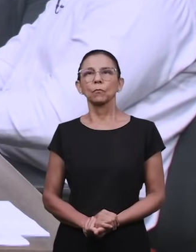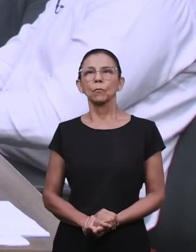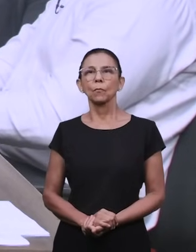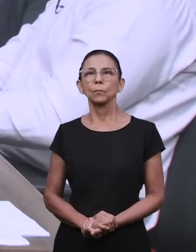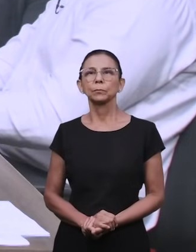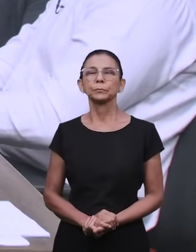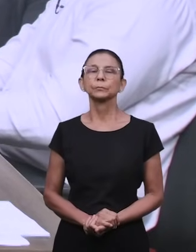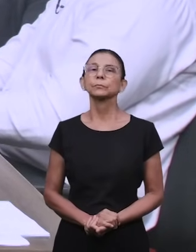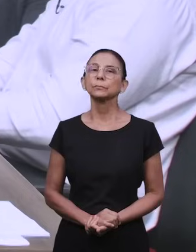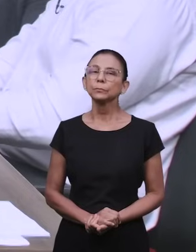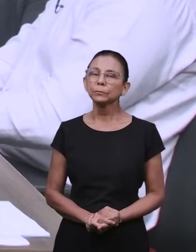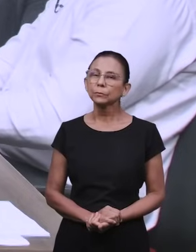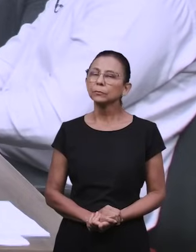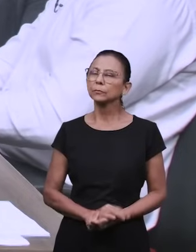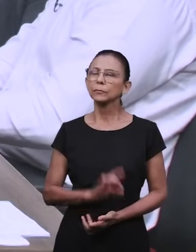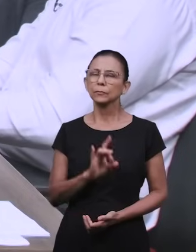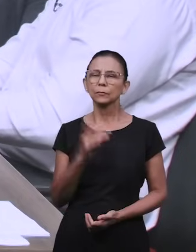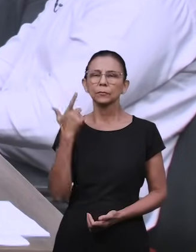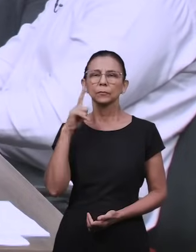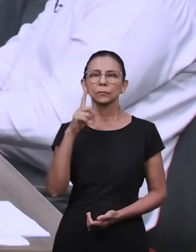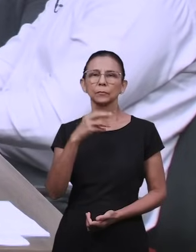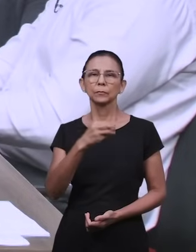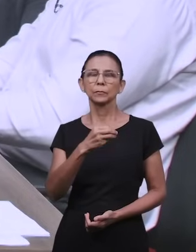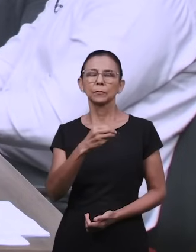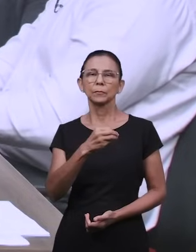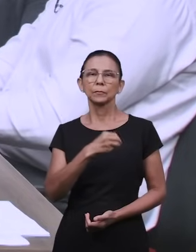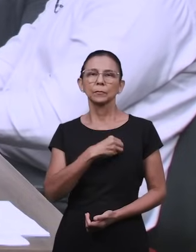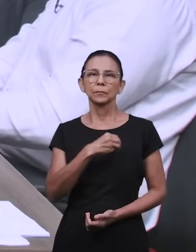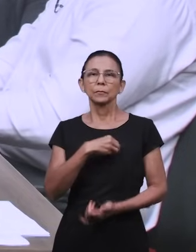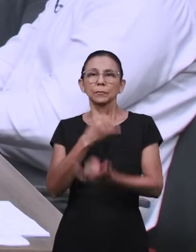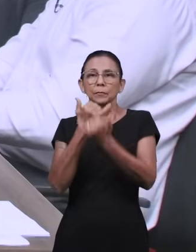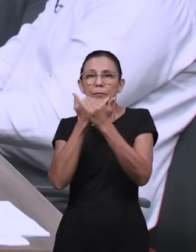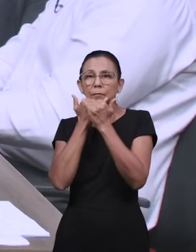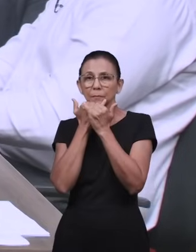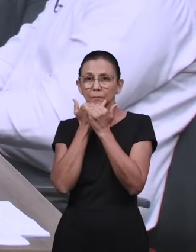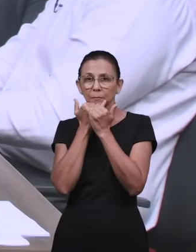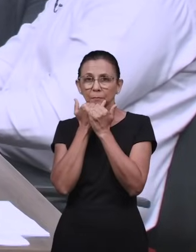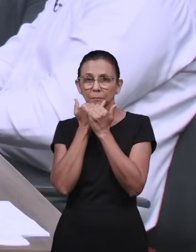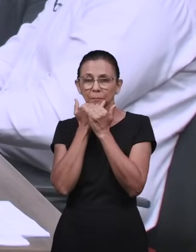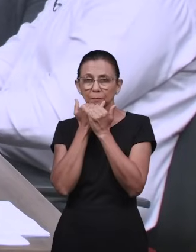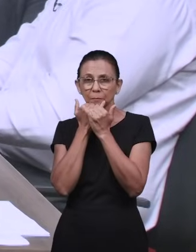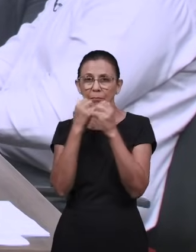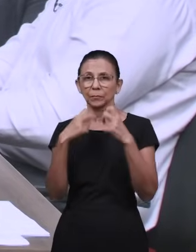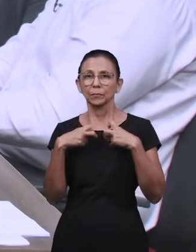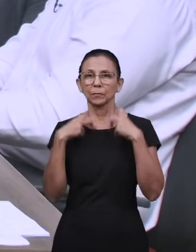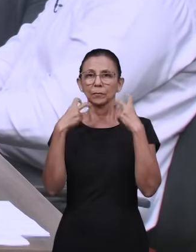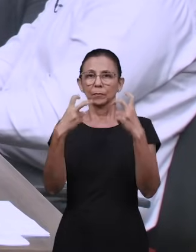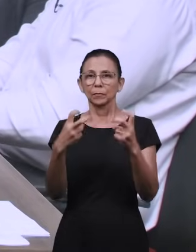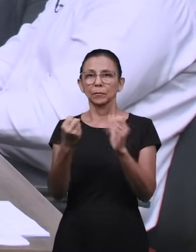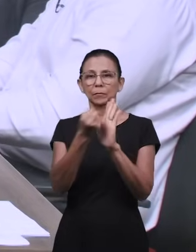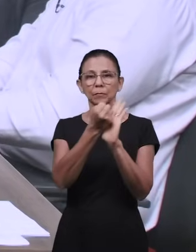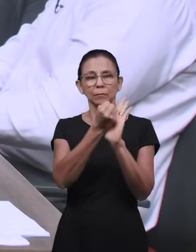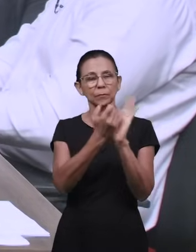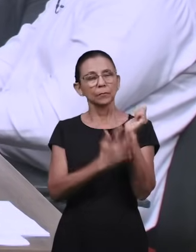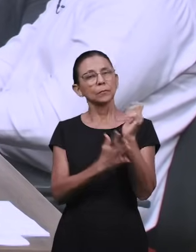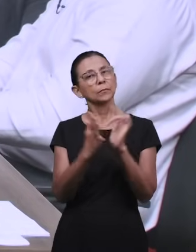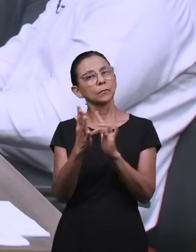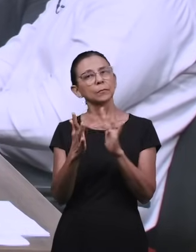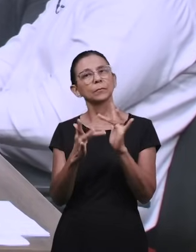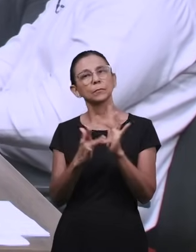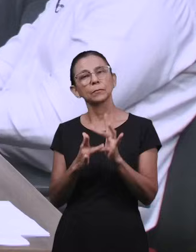Deus devido ao sangue derramado, ao sacrifício de Jesus. Amém. Então nós temos que valorizar isso.